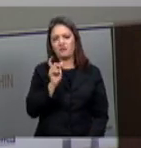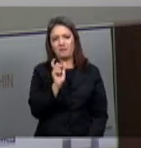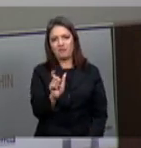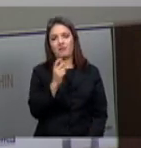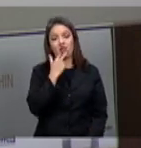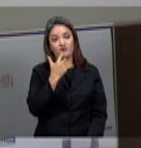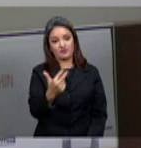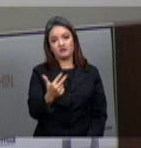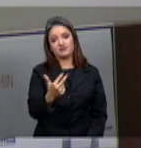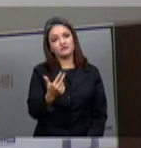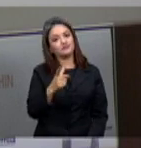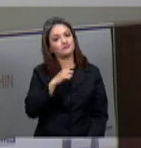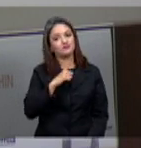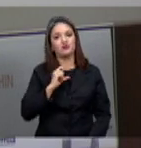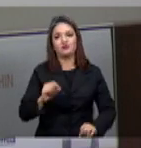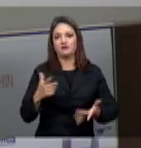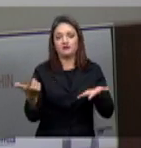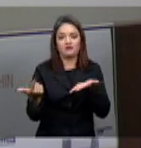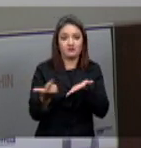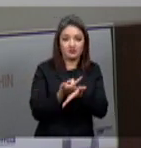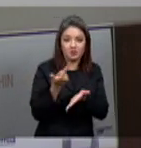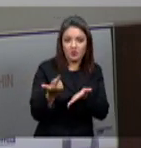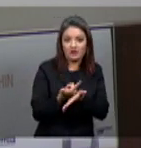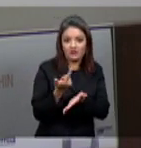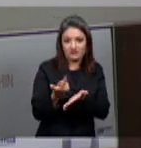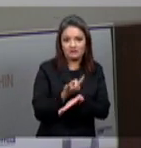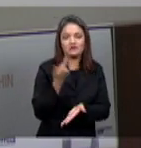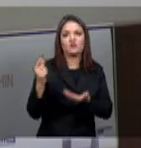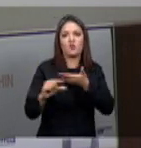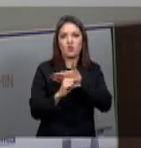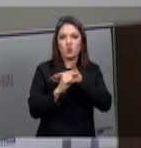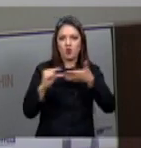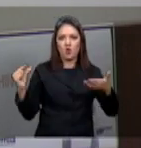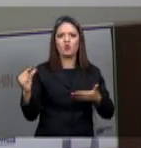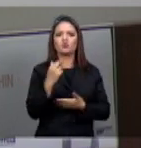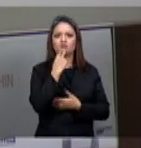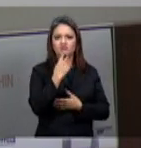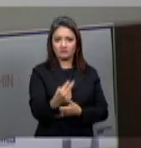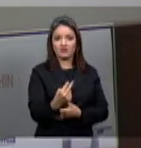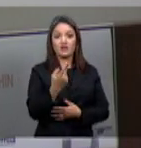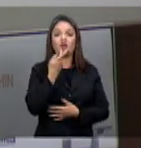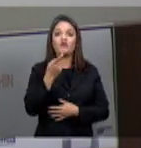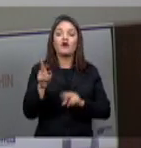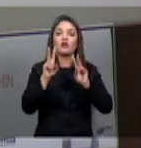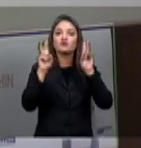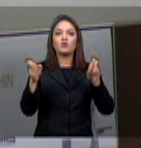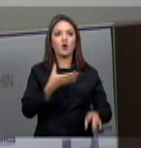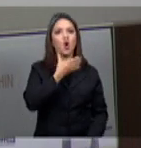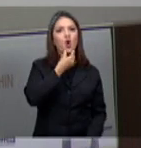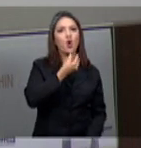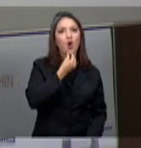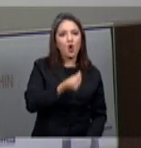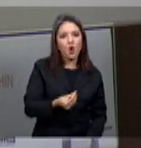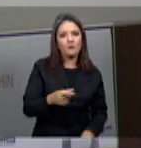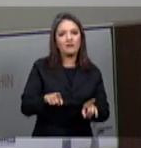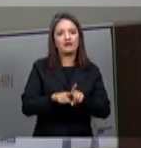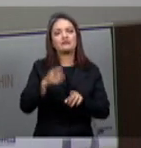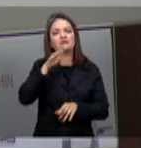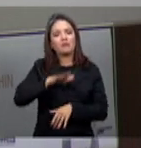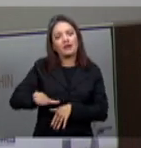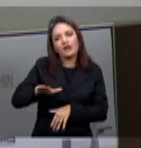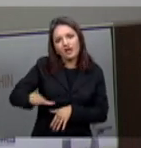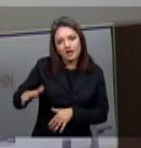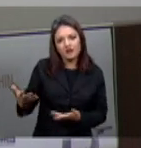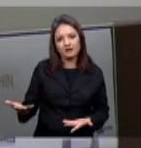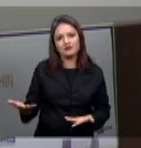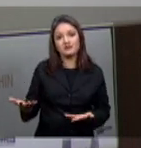como está na obra de Ryu inconel sobre homens e meninos gay